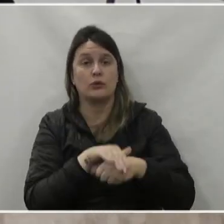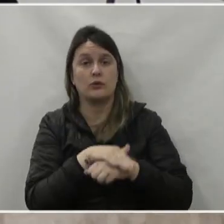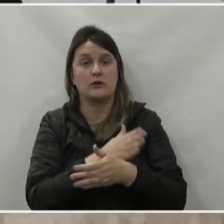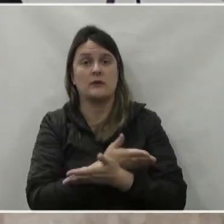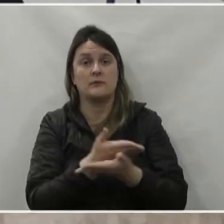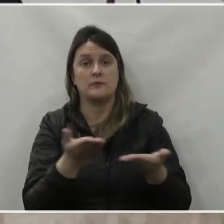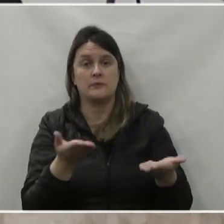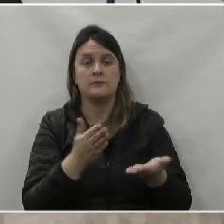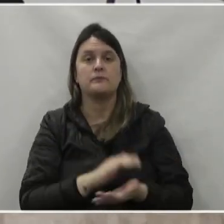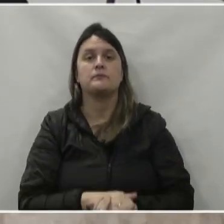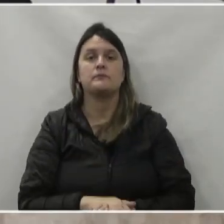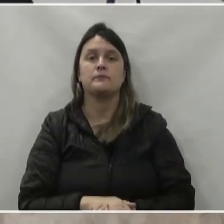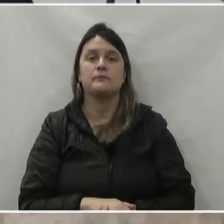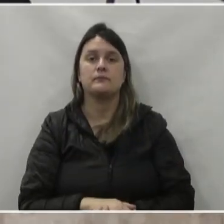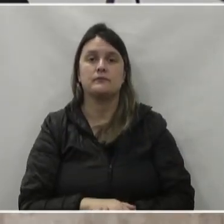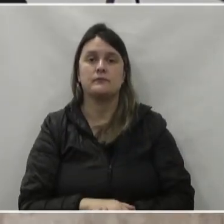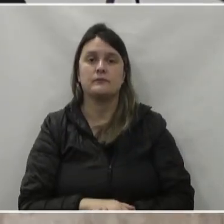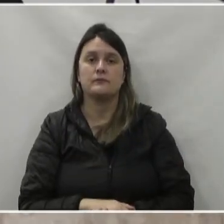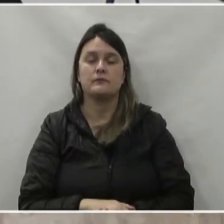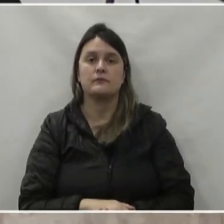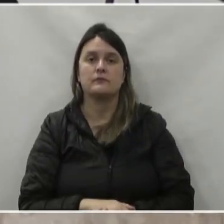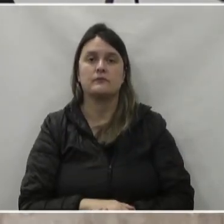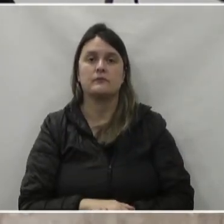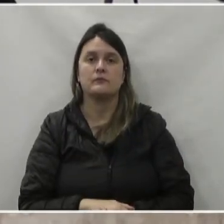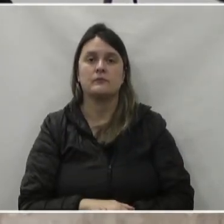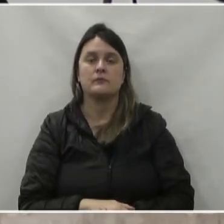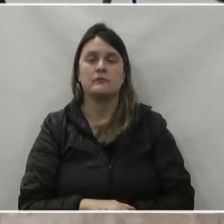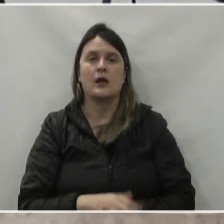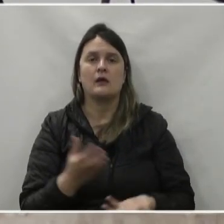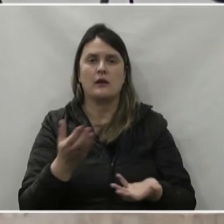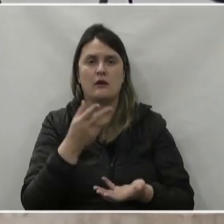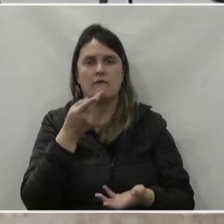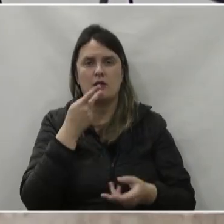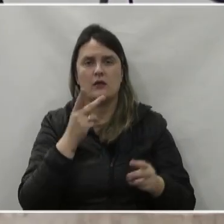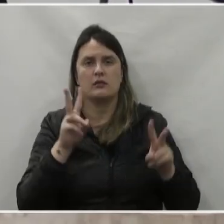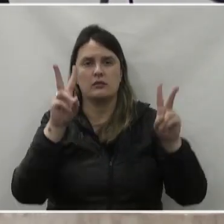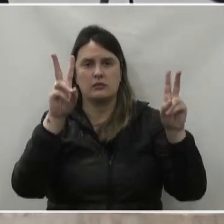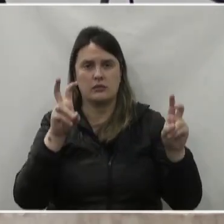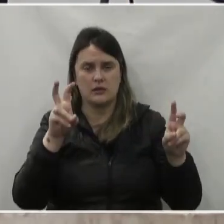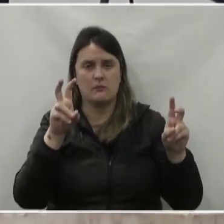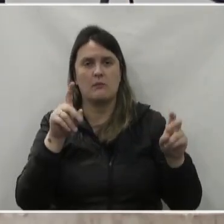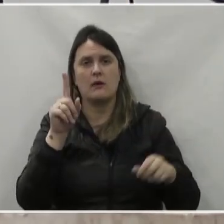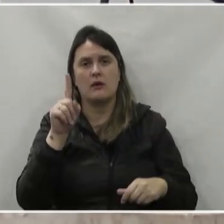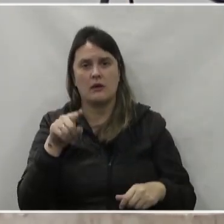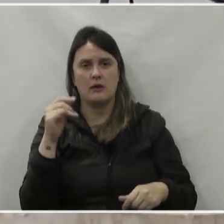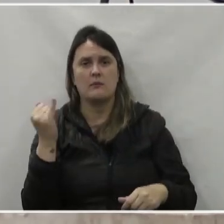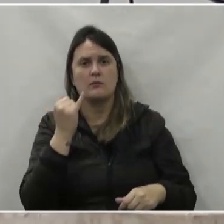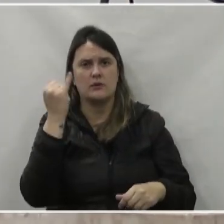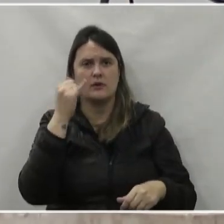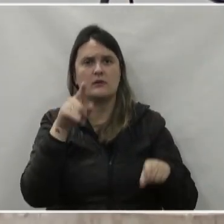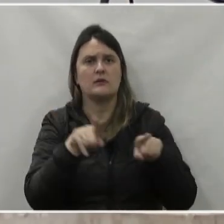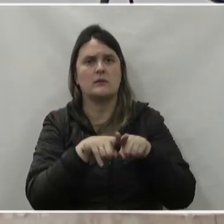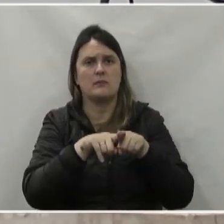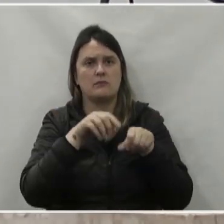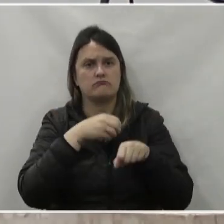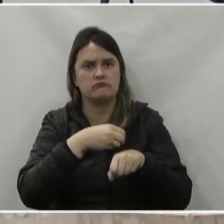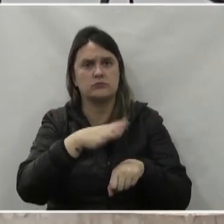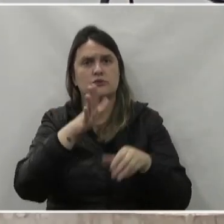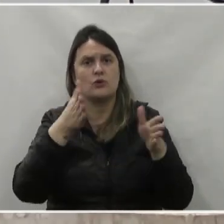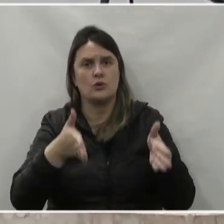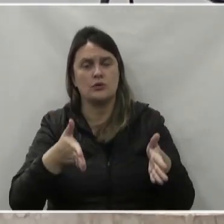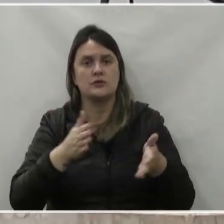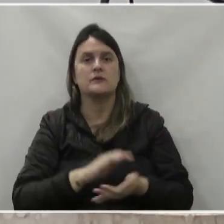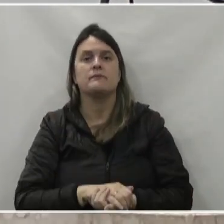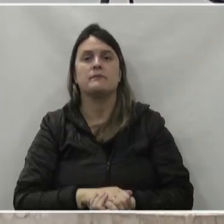todos. Só gostaria de destacar um assunto muito repercutido no dia de